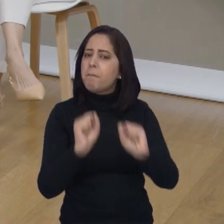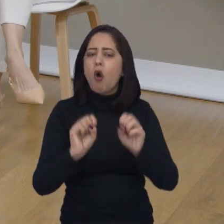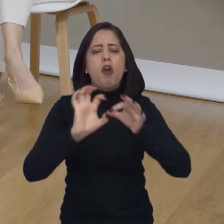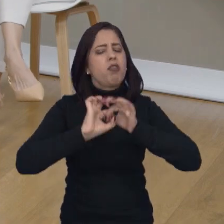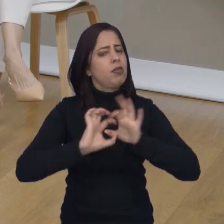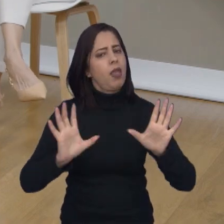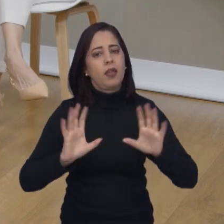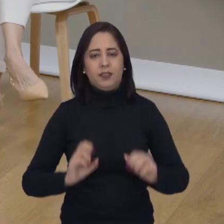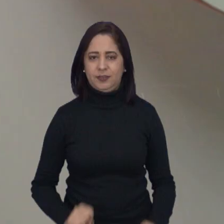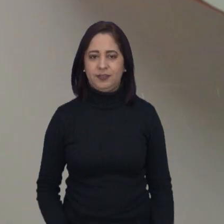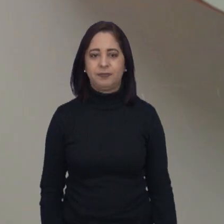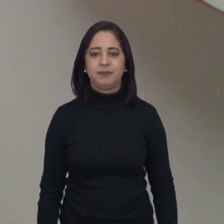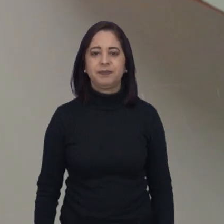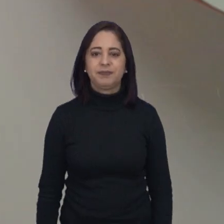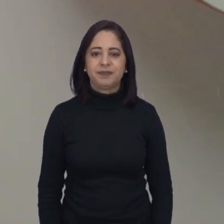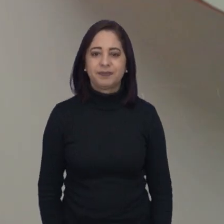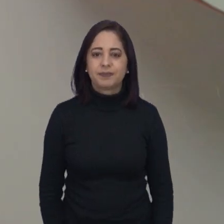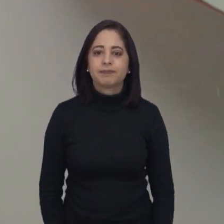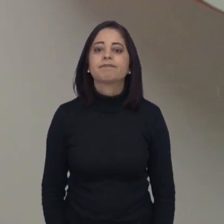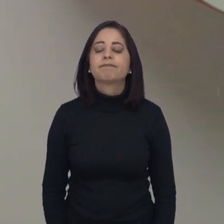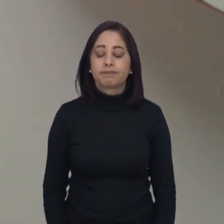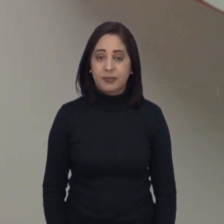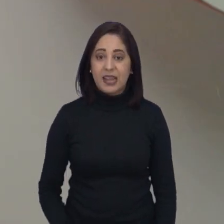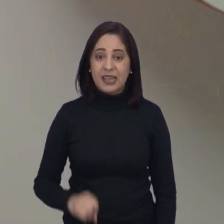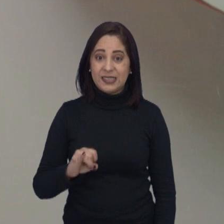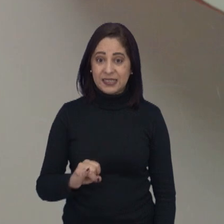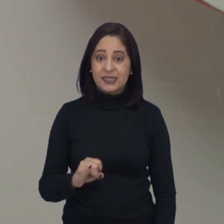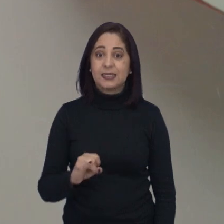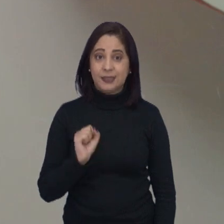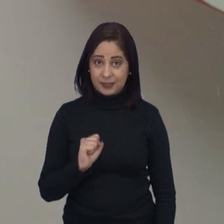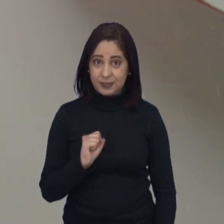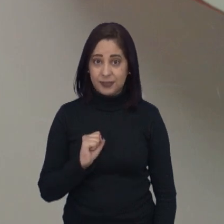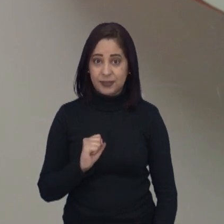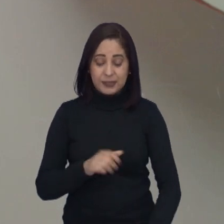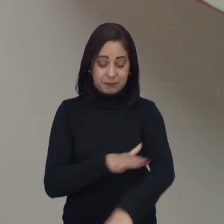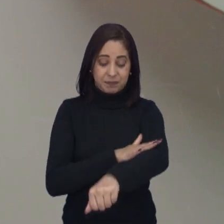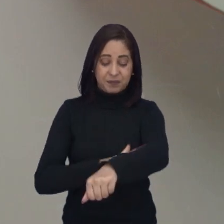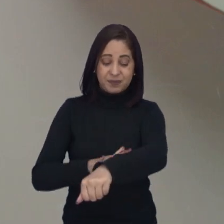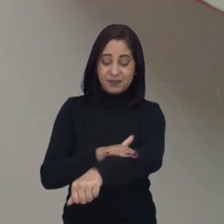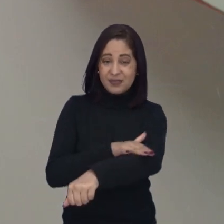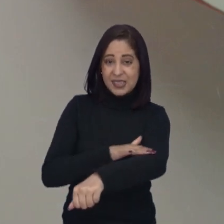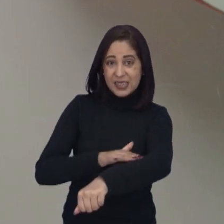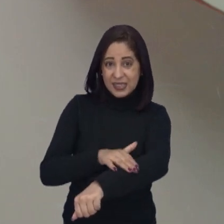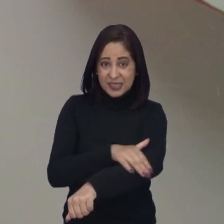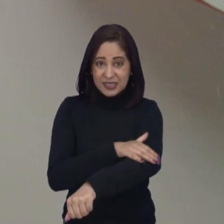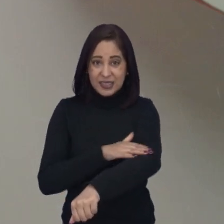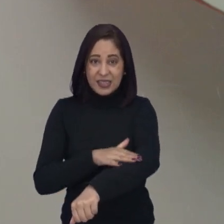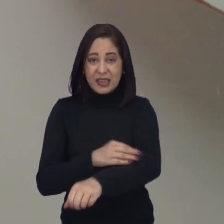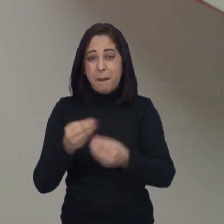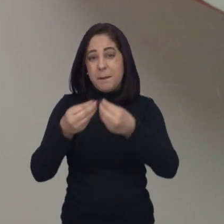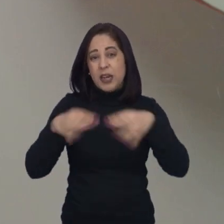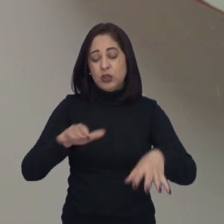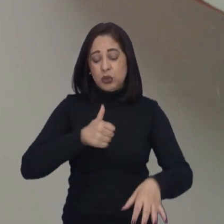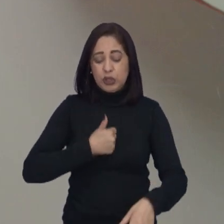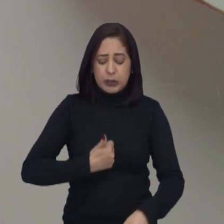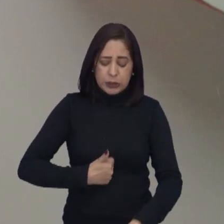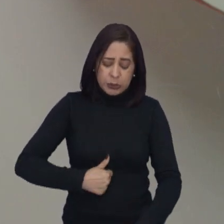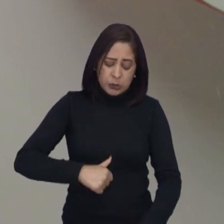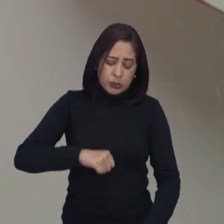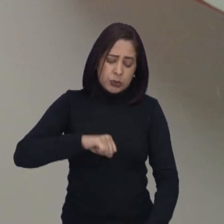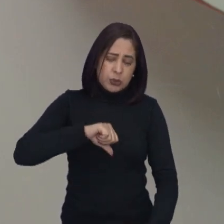vitiligo. Perfeito. Quando as lesões provocadas pelo vitiligo impactam na autoestima,